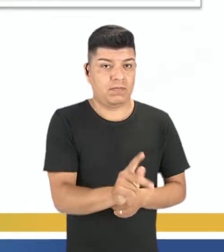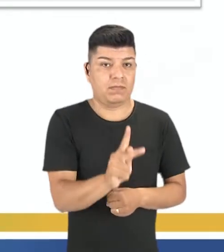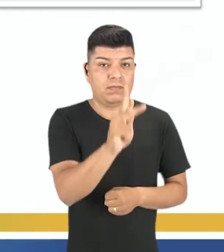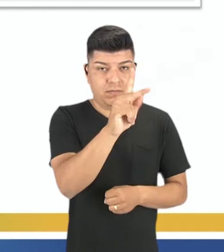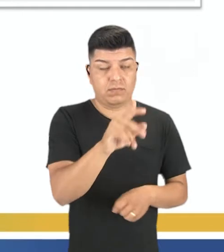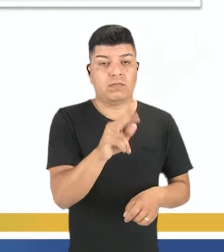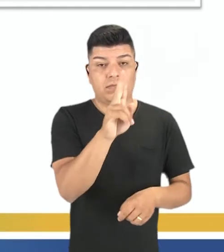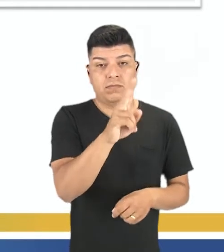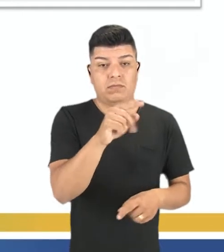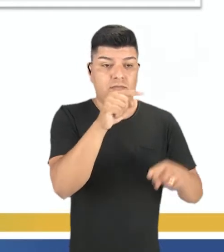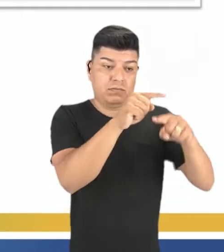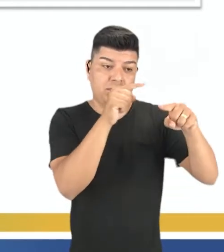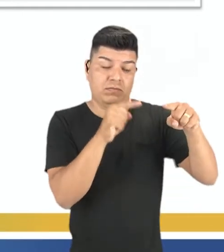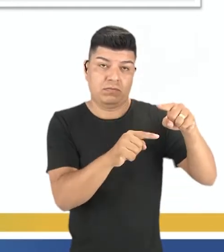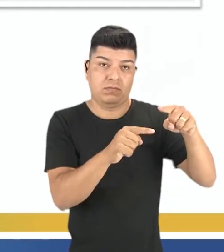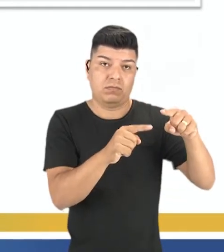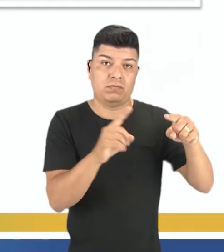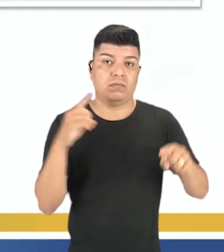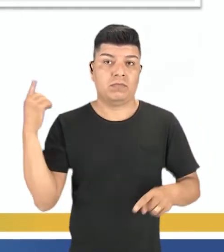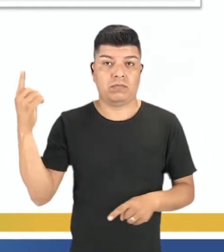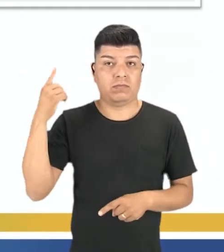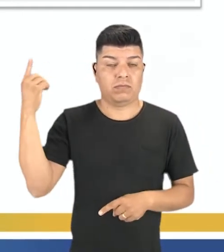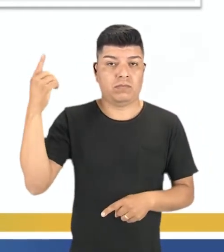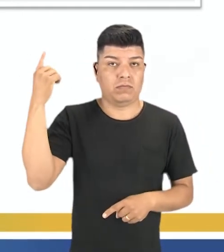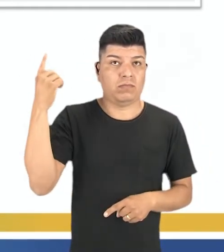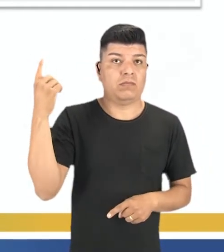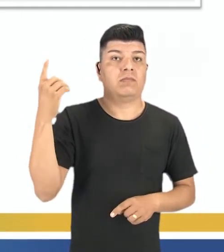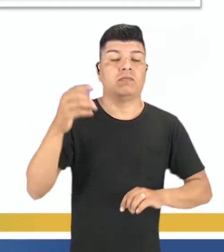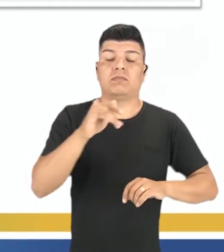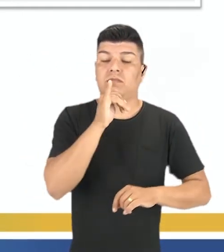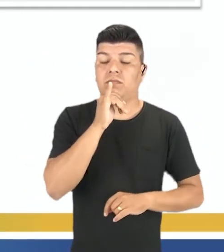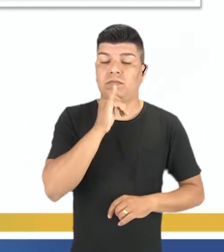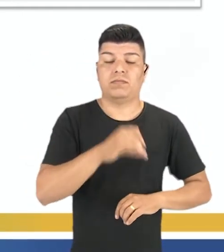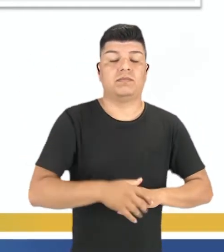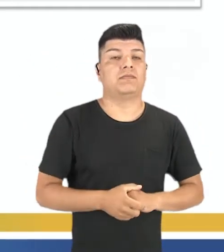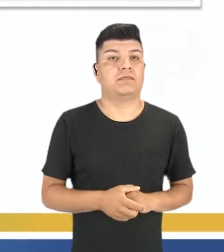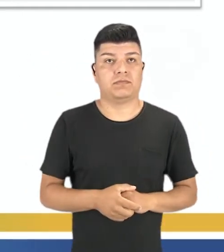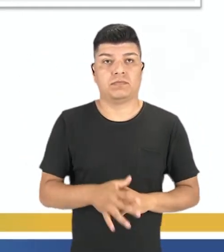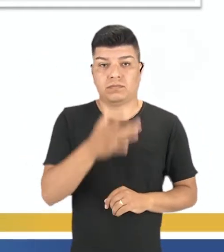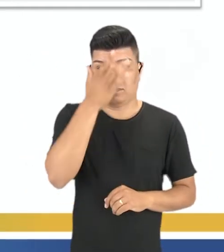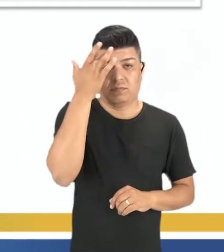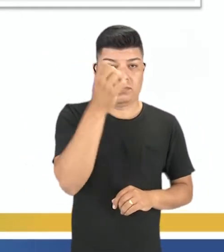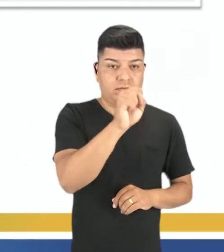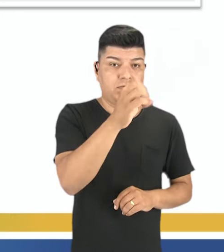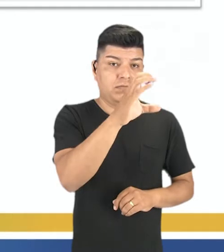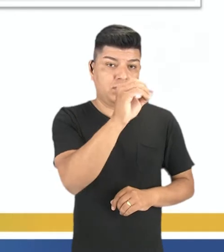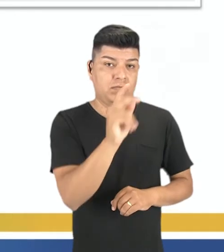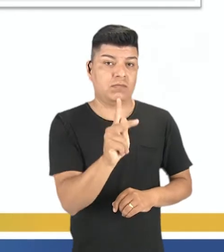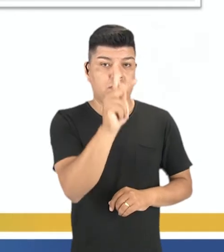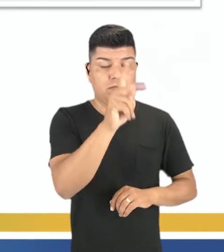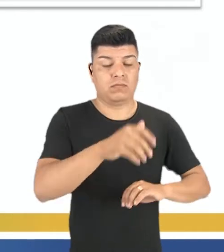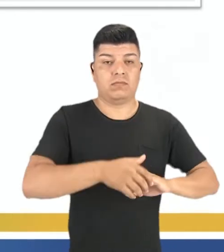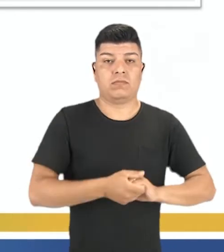e divido pela altura dele em quadrado. Um exemplo, uma pessoa de 80 quilos,